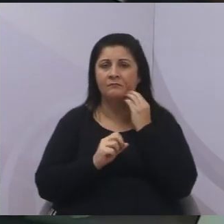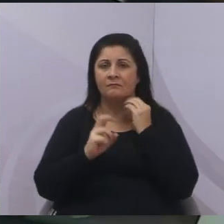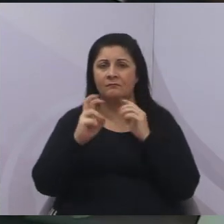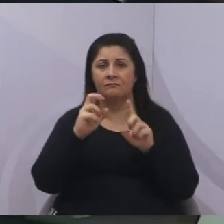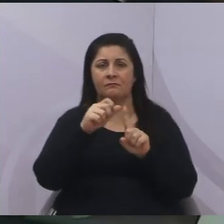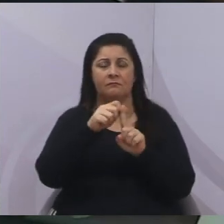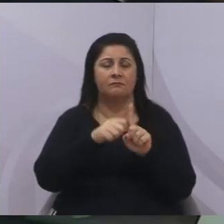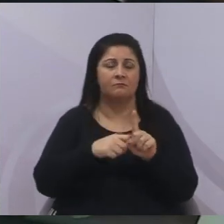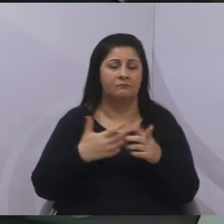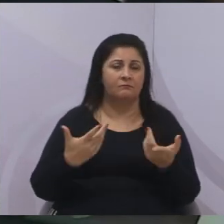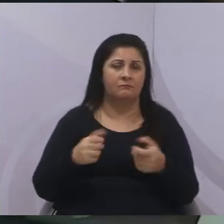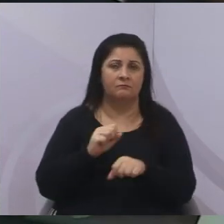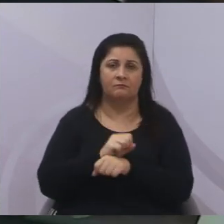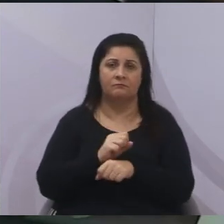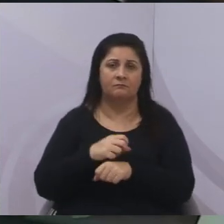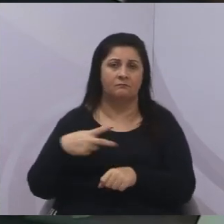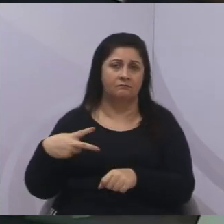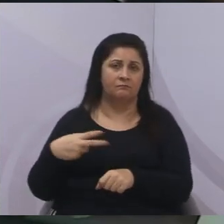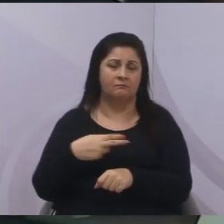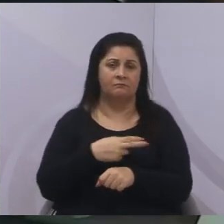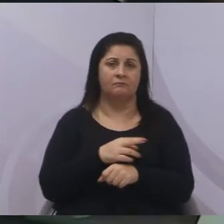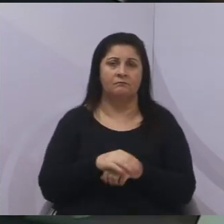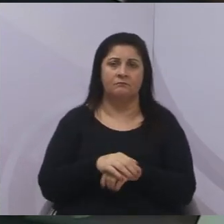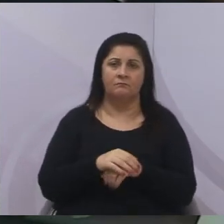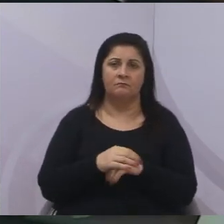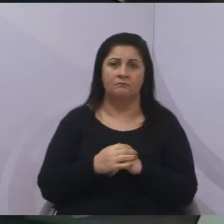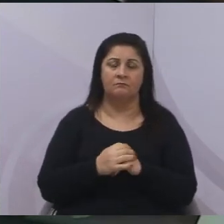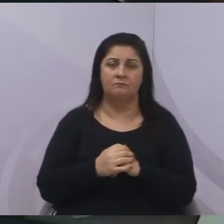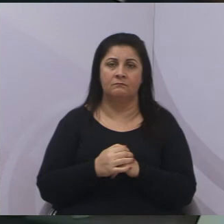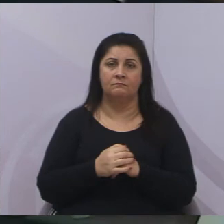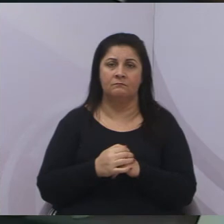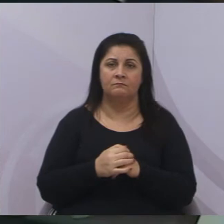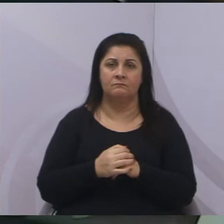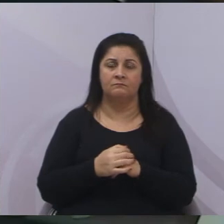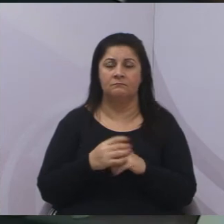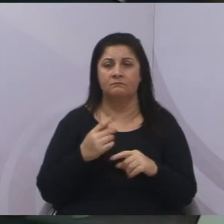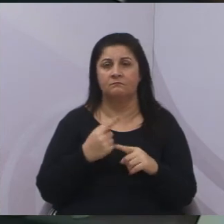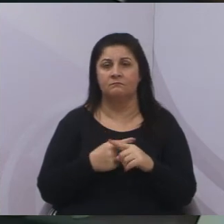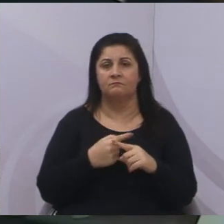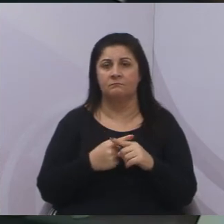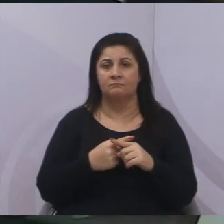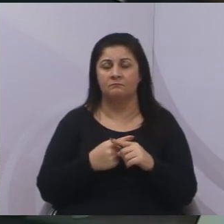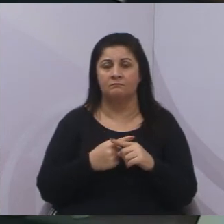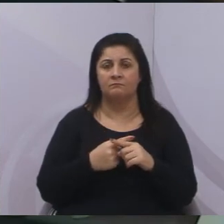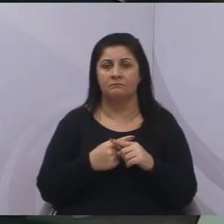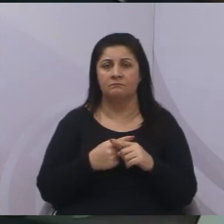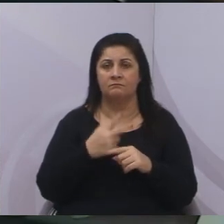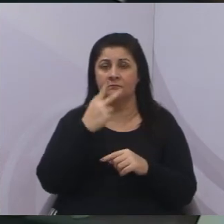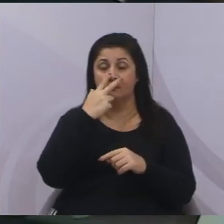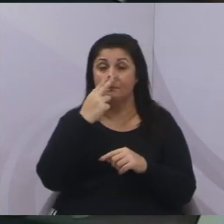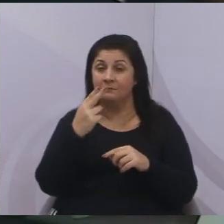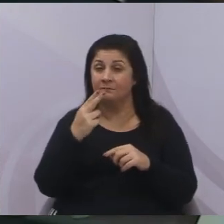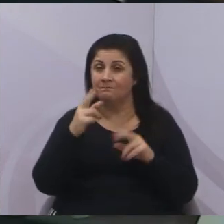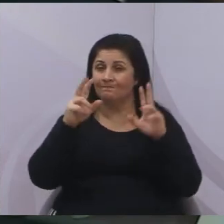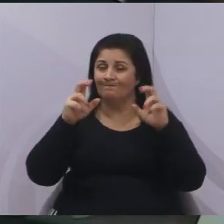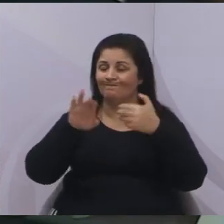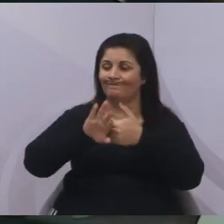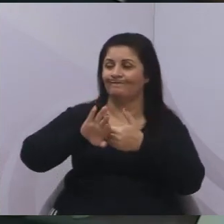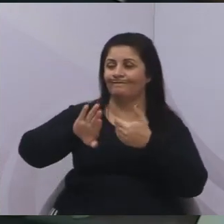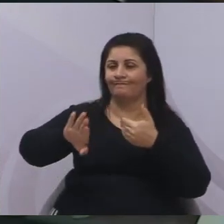uma espera por uma cirurgia, porque aparentemente, entre aspas, ficaram de